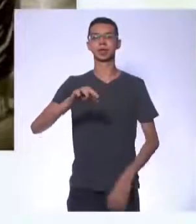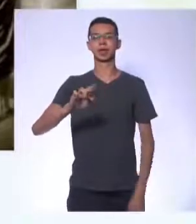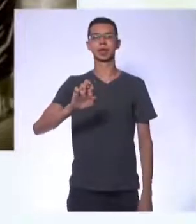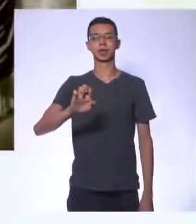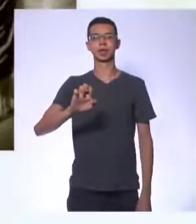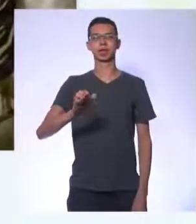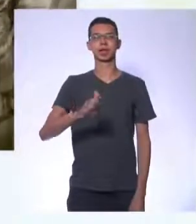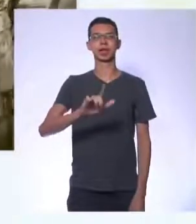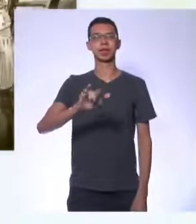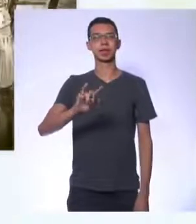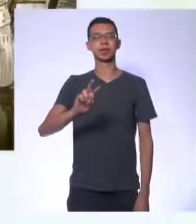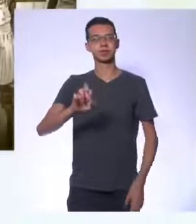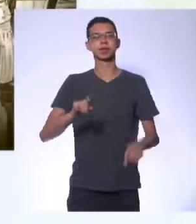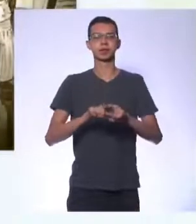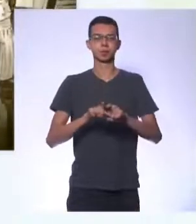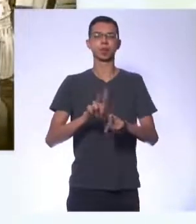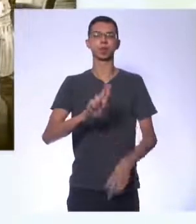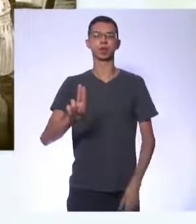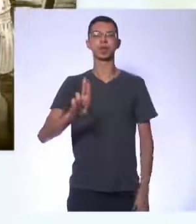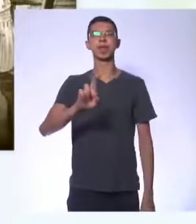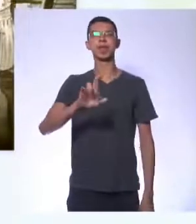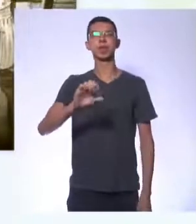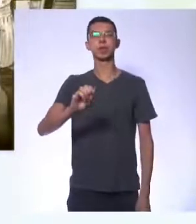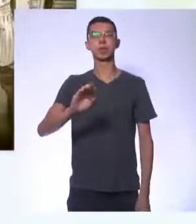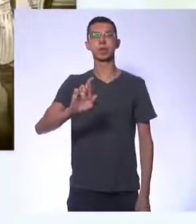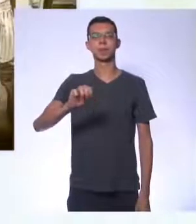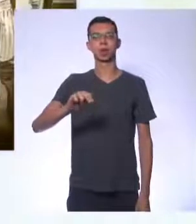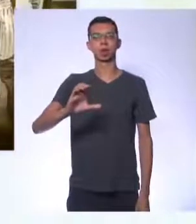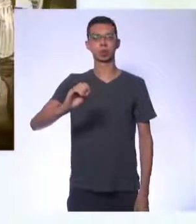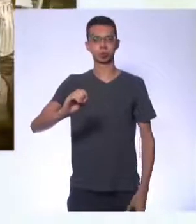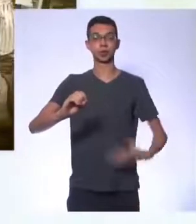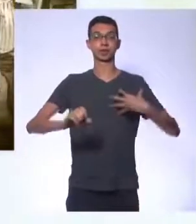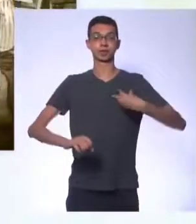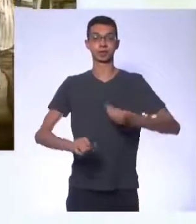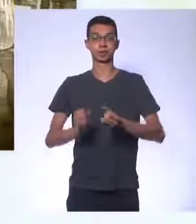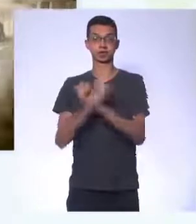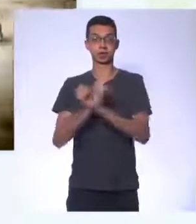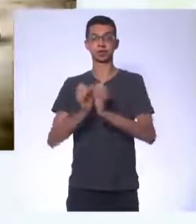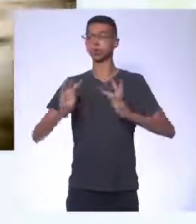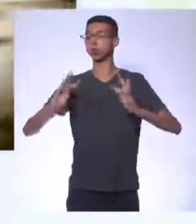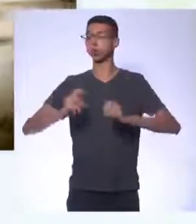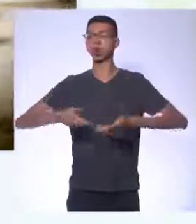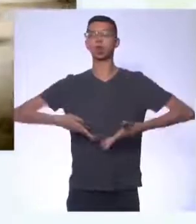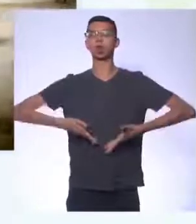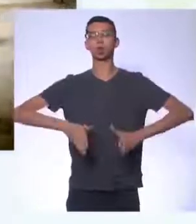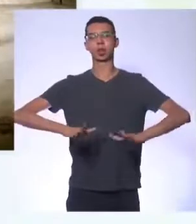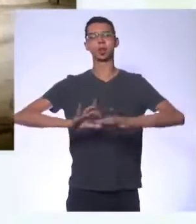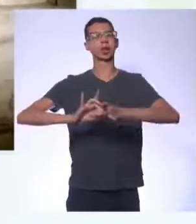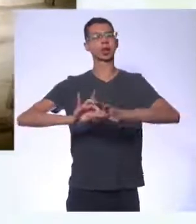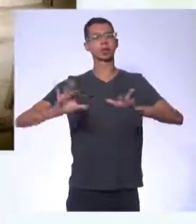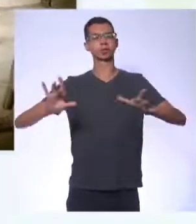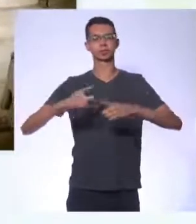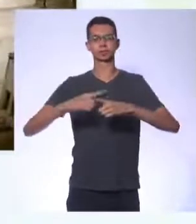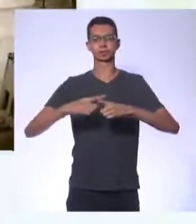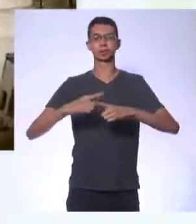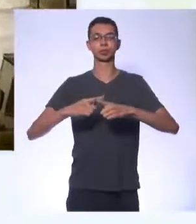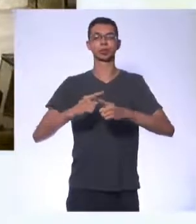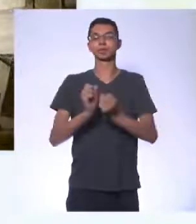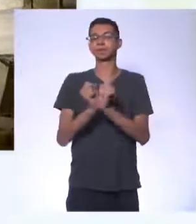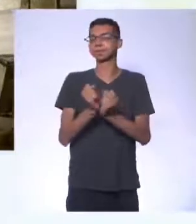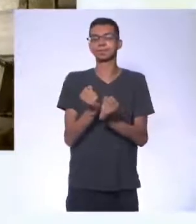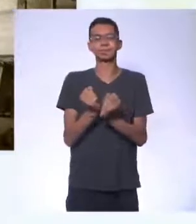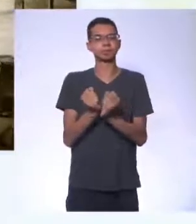Rio Branco. A norma estabelece que todos os filhos de escravos nascerão livres. A ideia do Império, com isso, é fazer uma